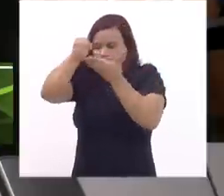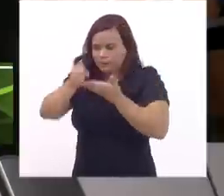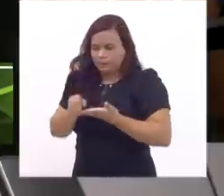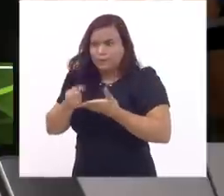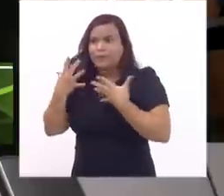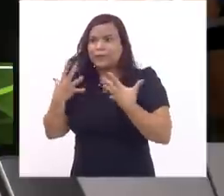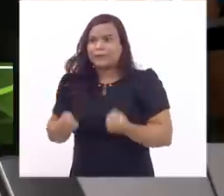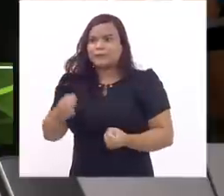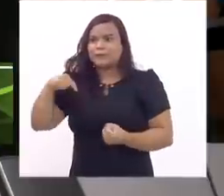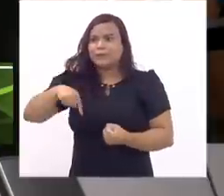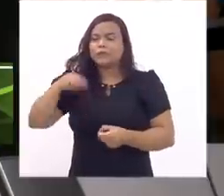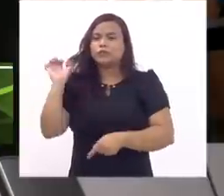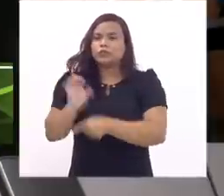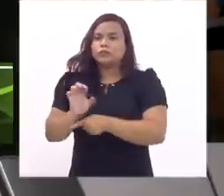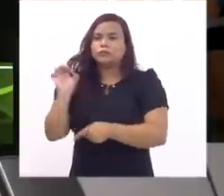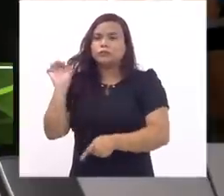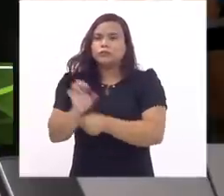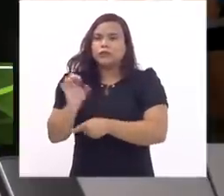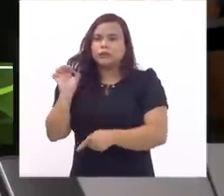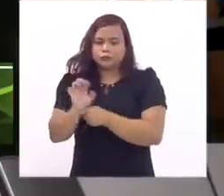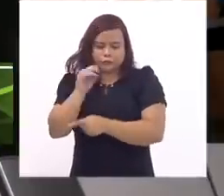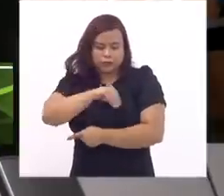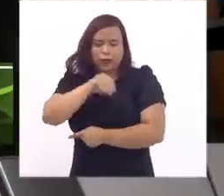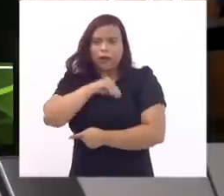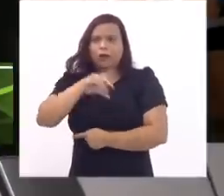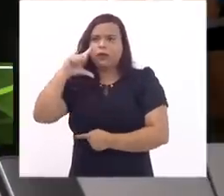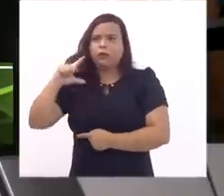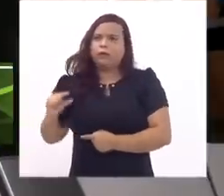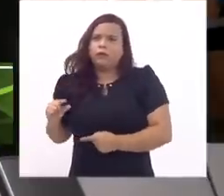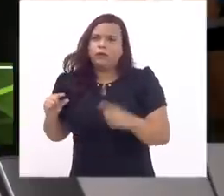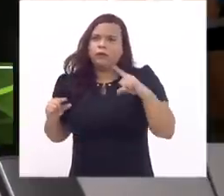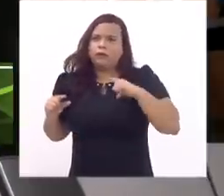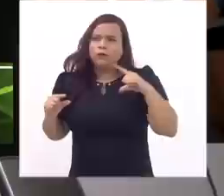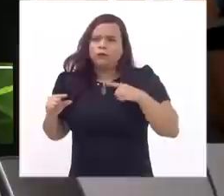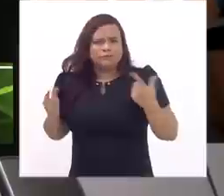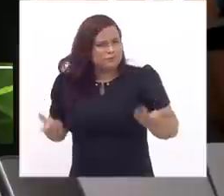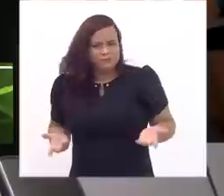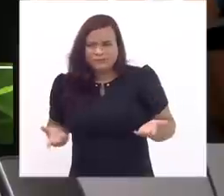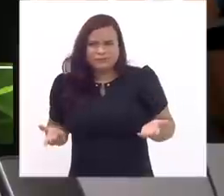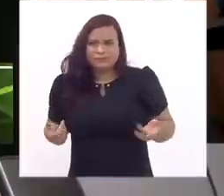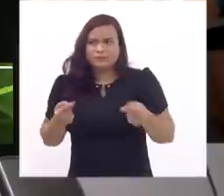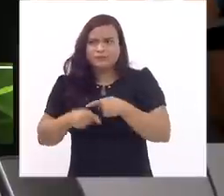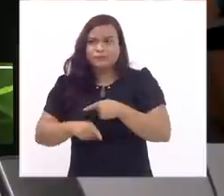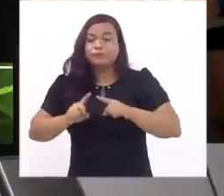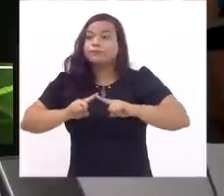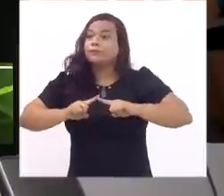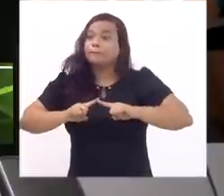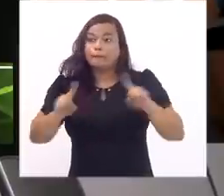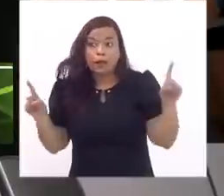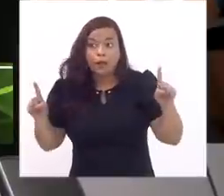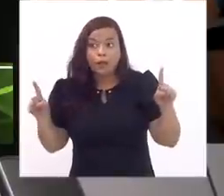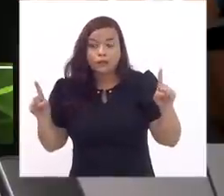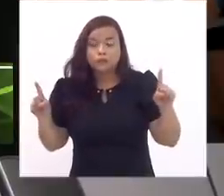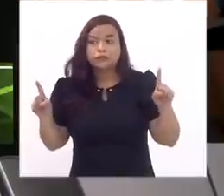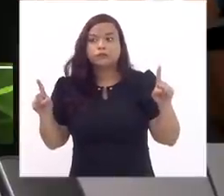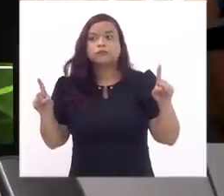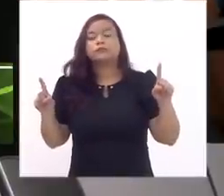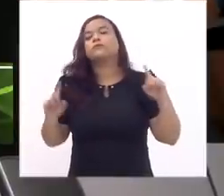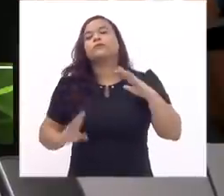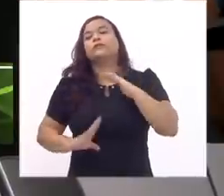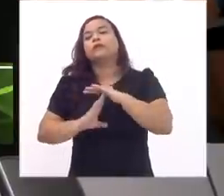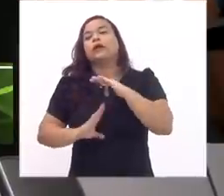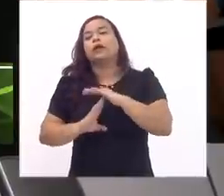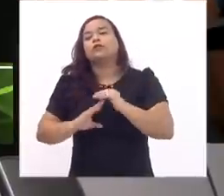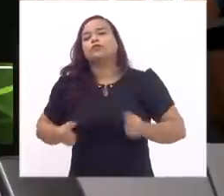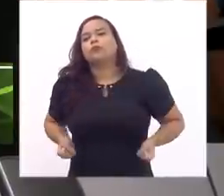Estado com redução salarial. O que não quer dizer que o teto de gasto